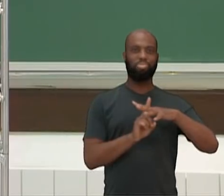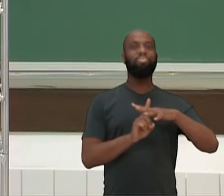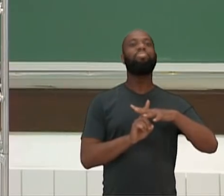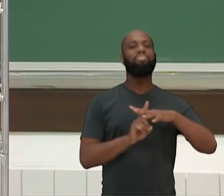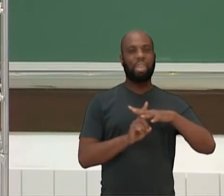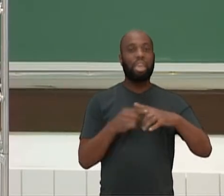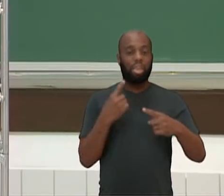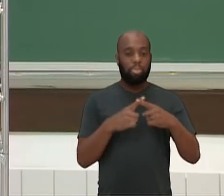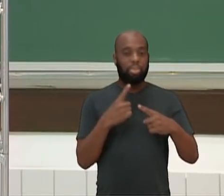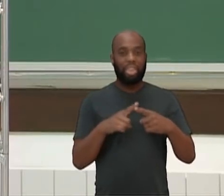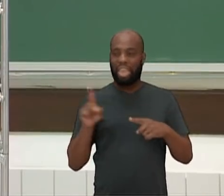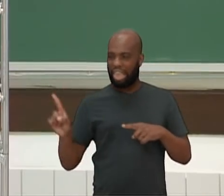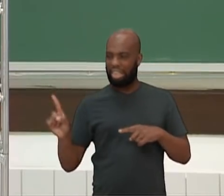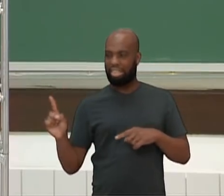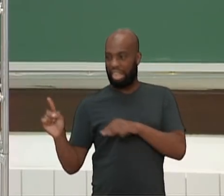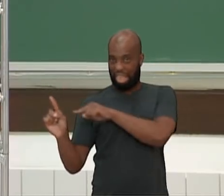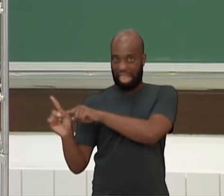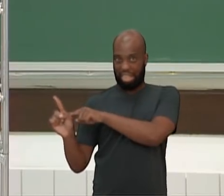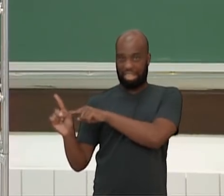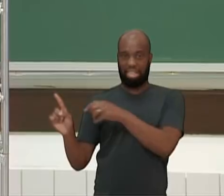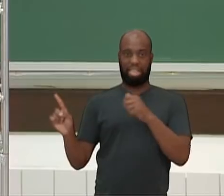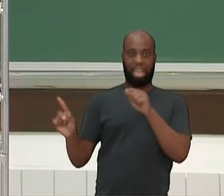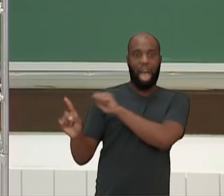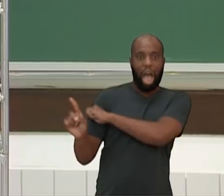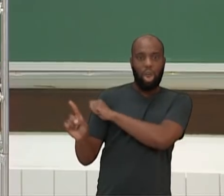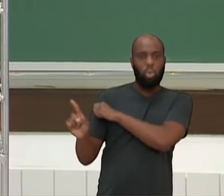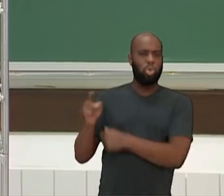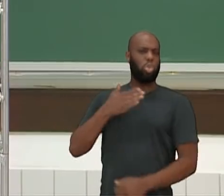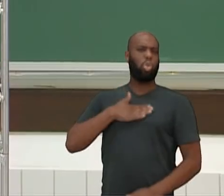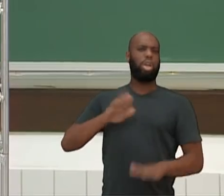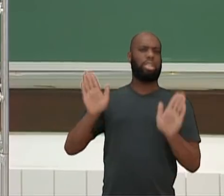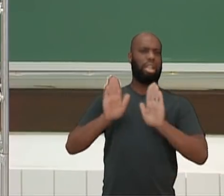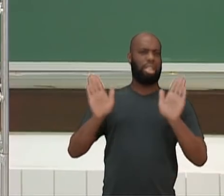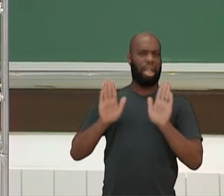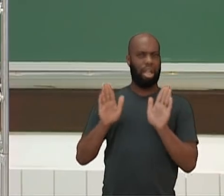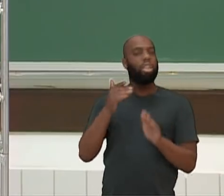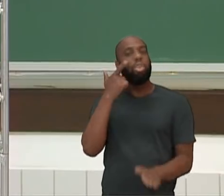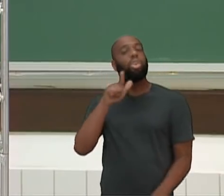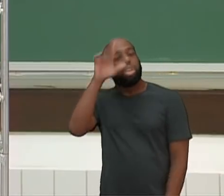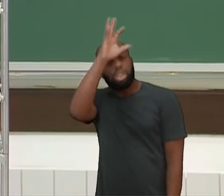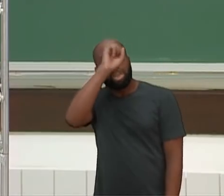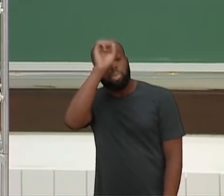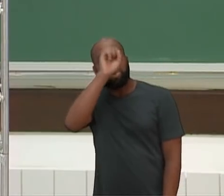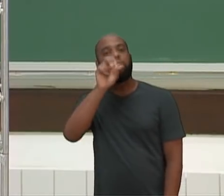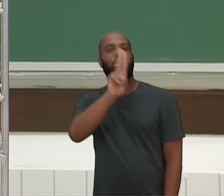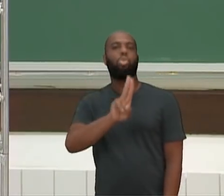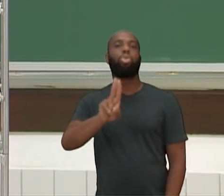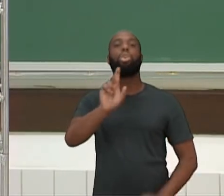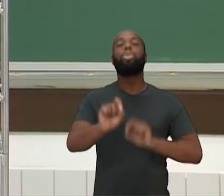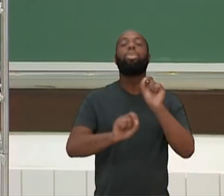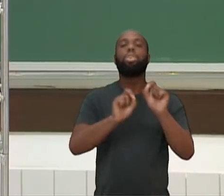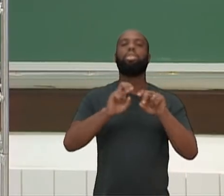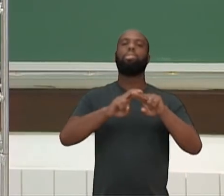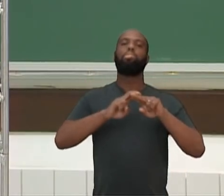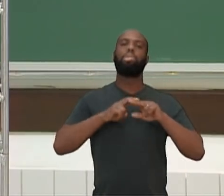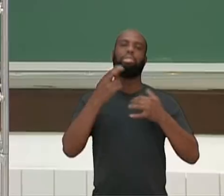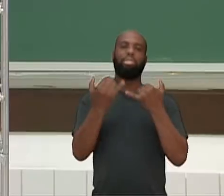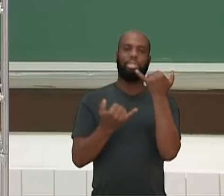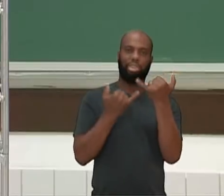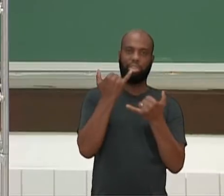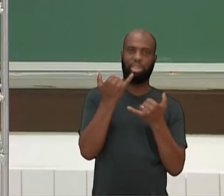e aprendendo o conteúdo através daquela brincadeira. Então é importante se o professor, né, e a turma